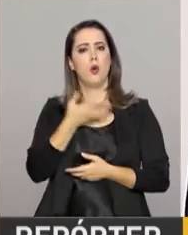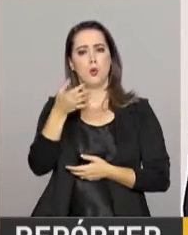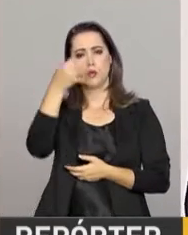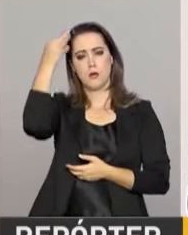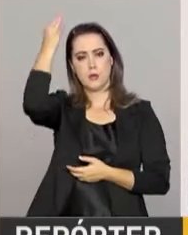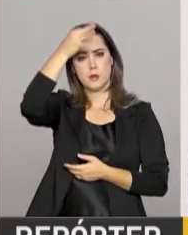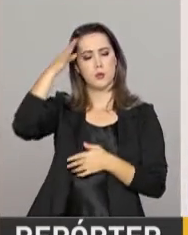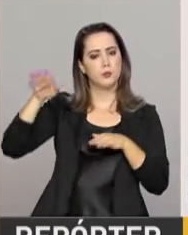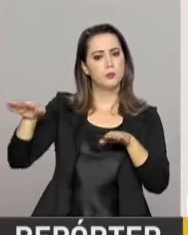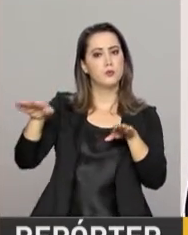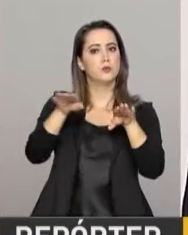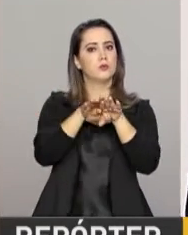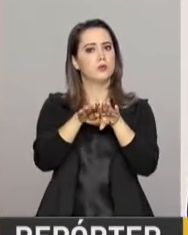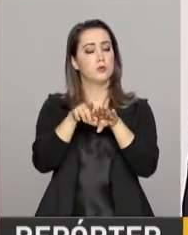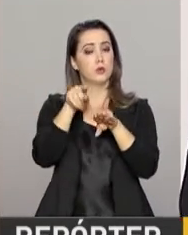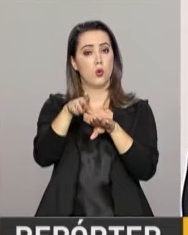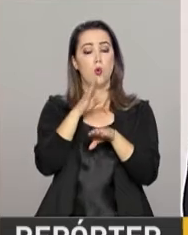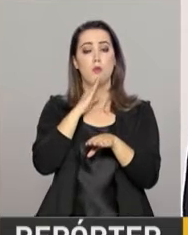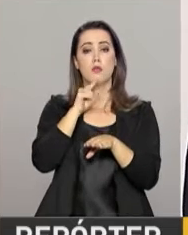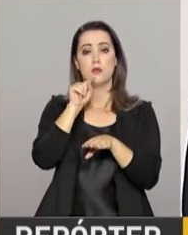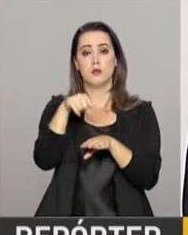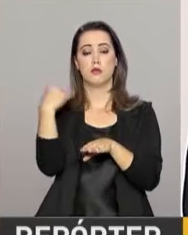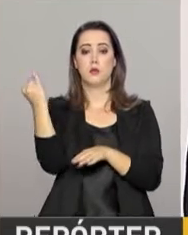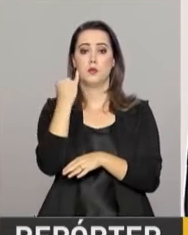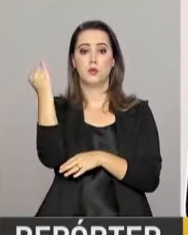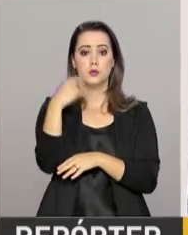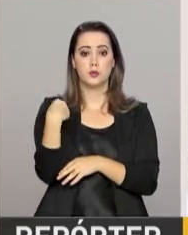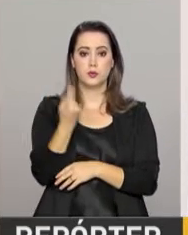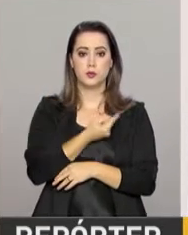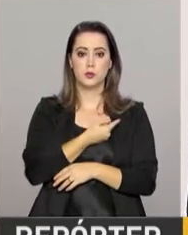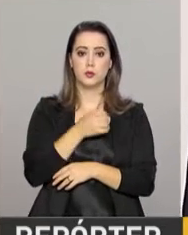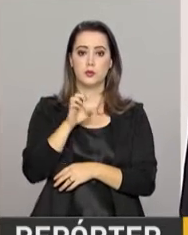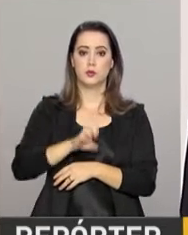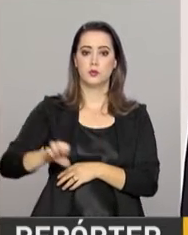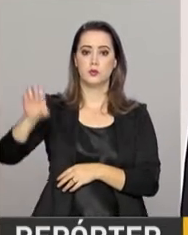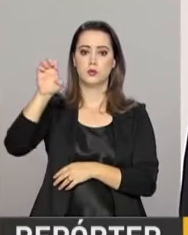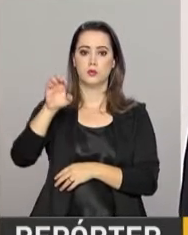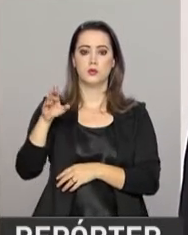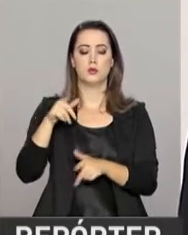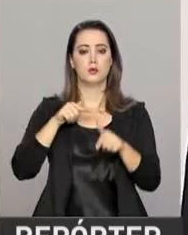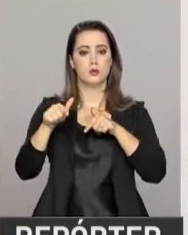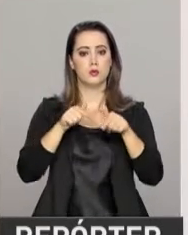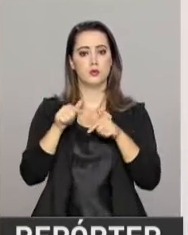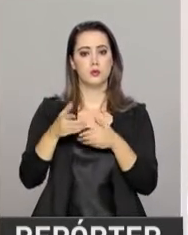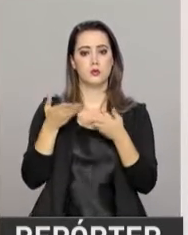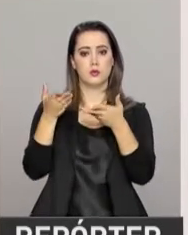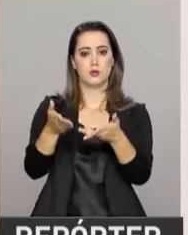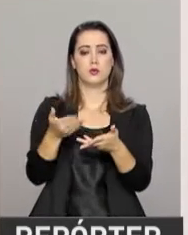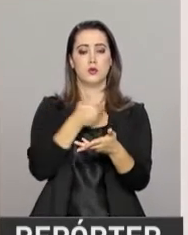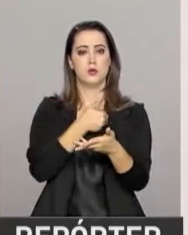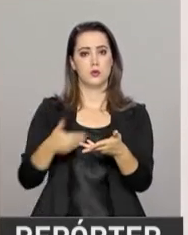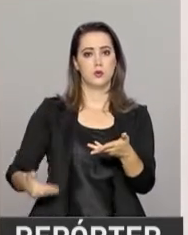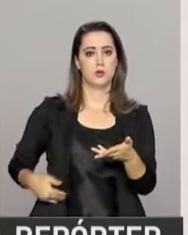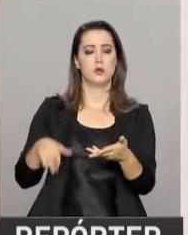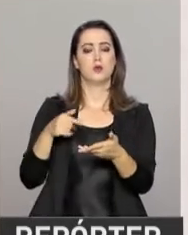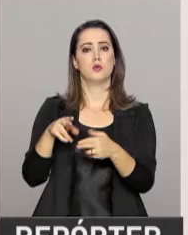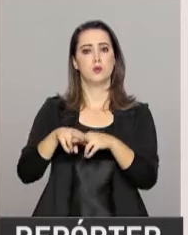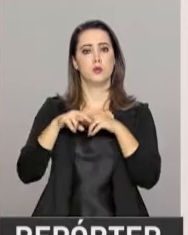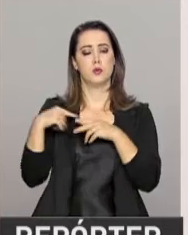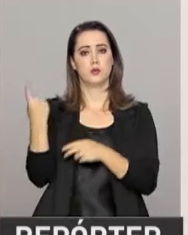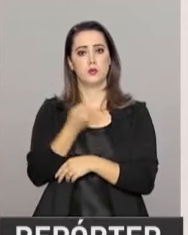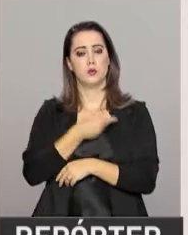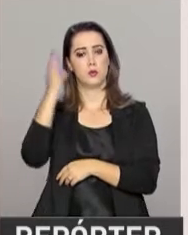democrático o seu reconhecimento da importância do nosso estado e das ações do seu governo em favor dos